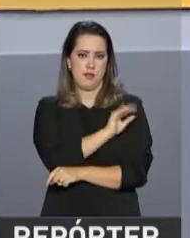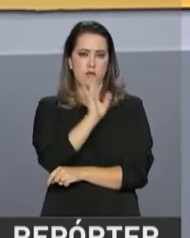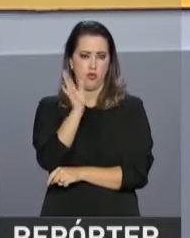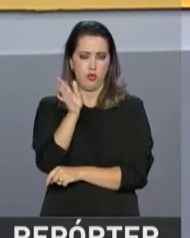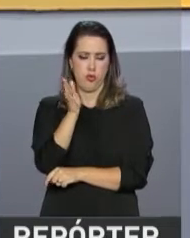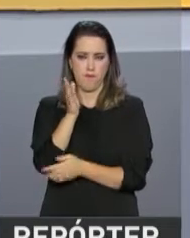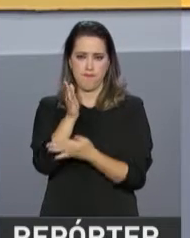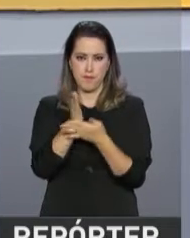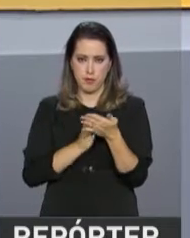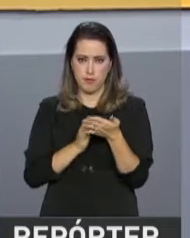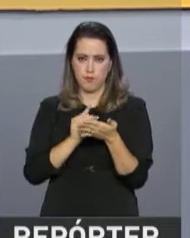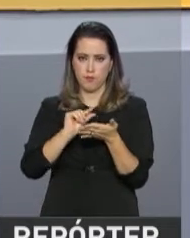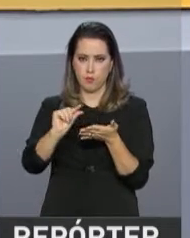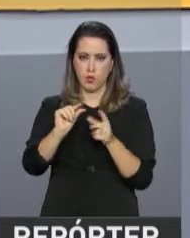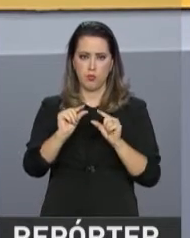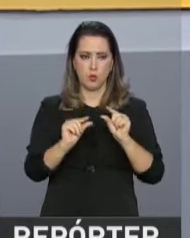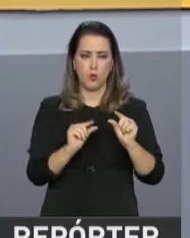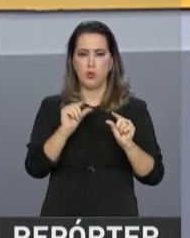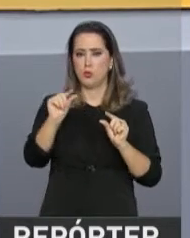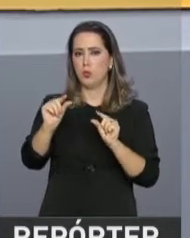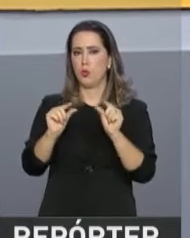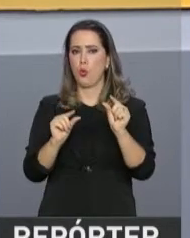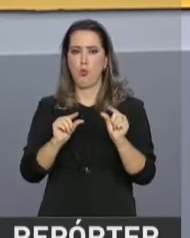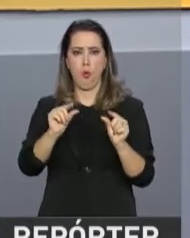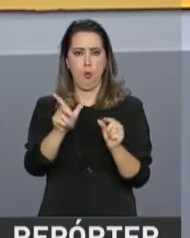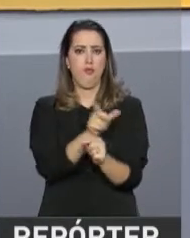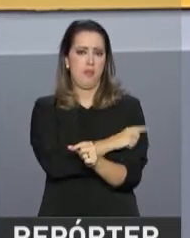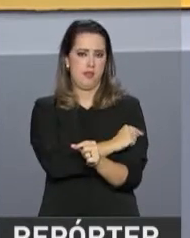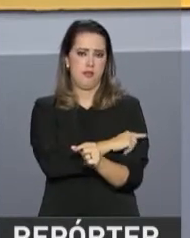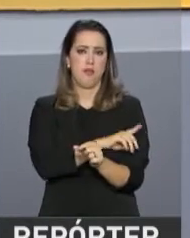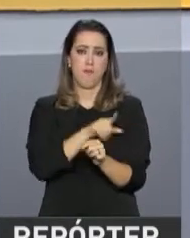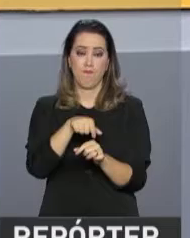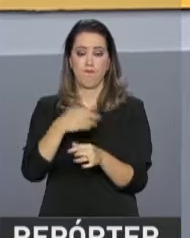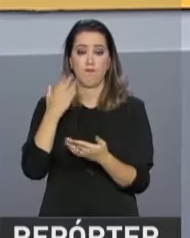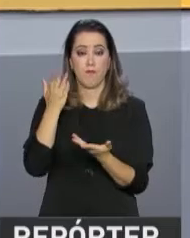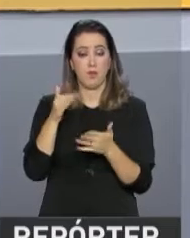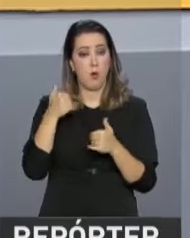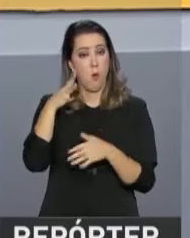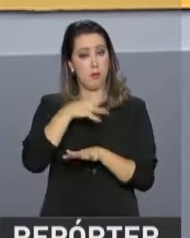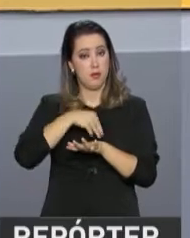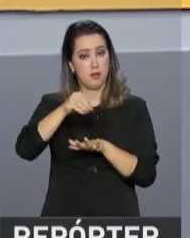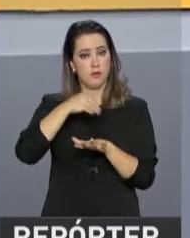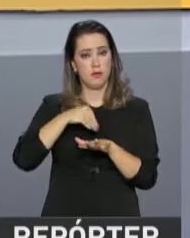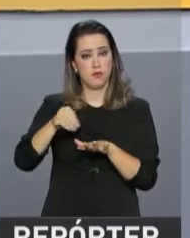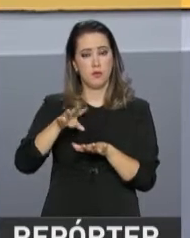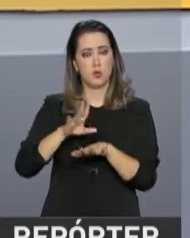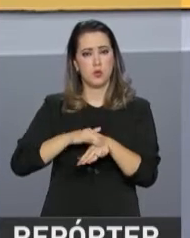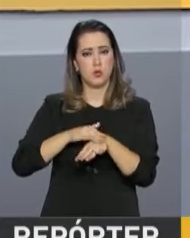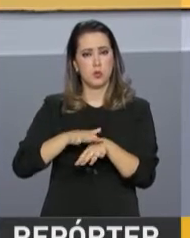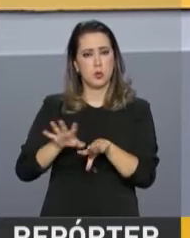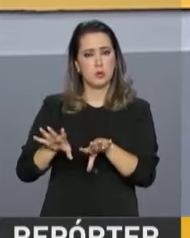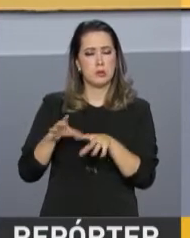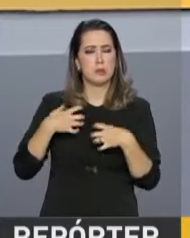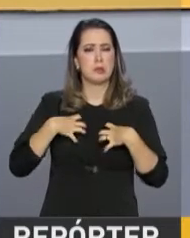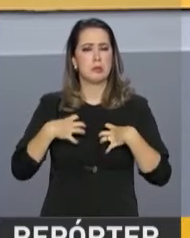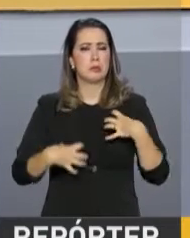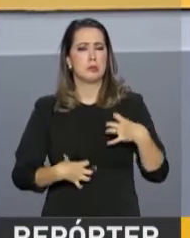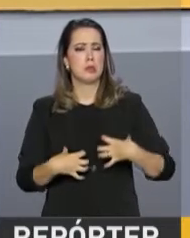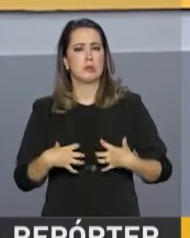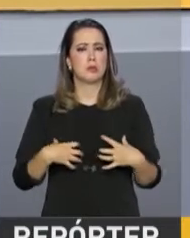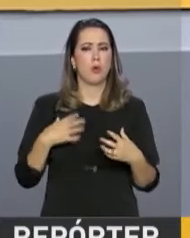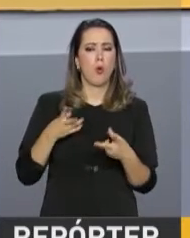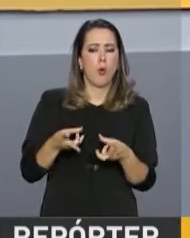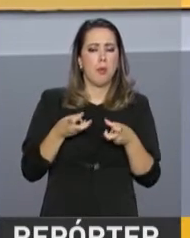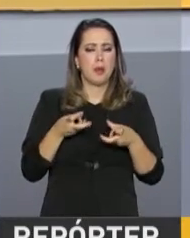receber a dose fracionada da vacina contra a febre amarela mais informações sobre a doença sintomas diagnóstico e prevenção